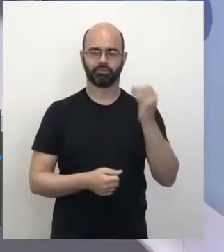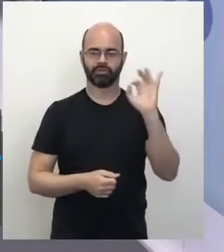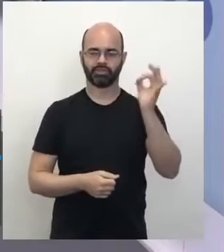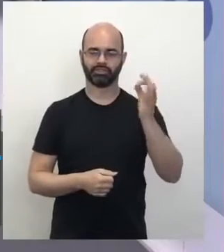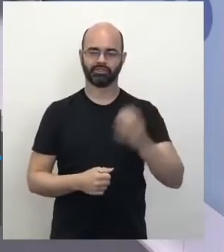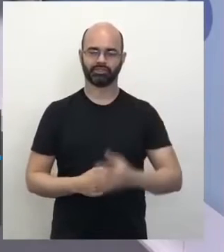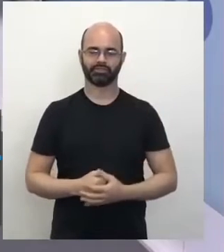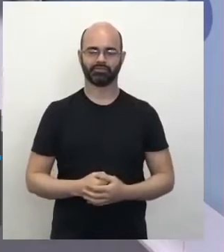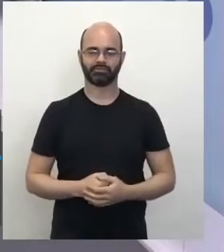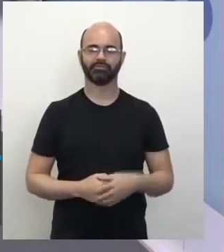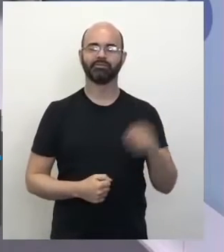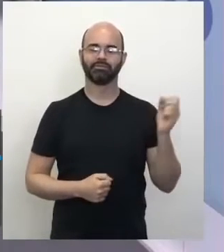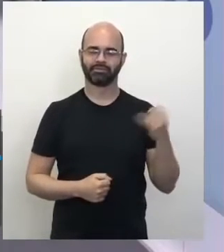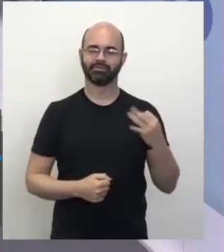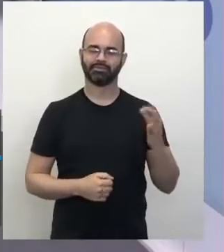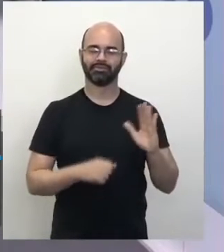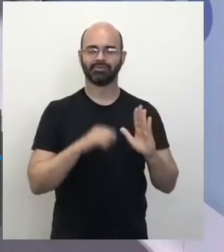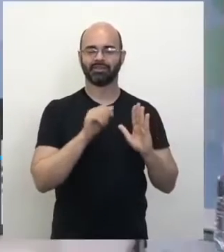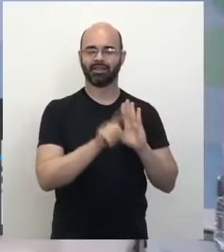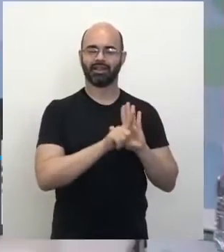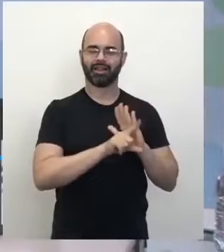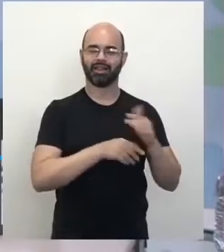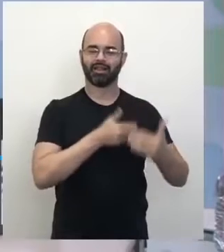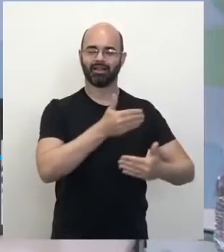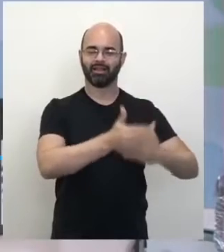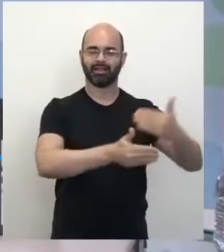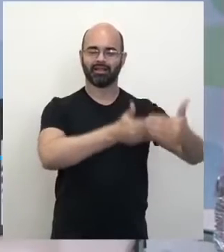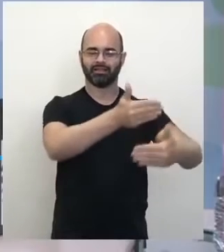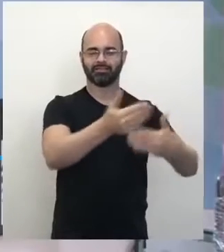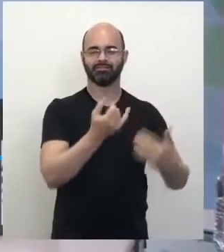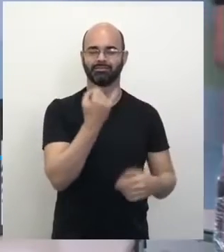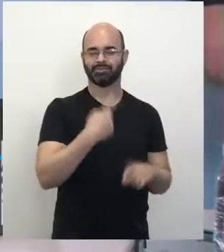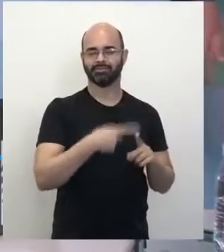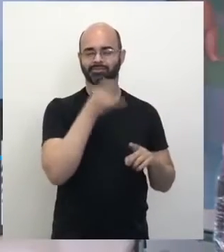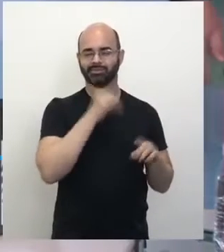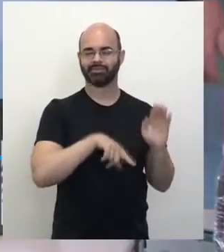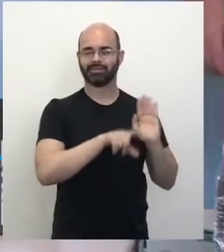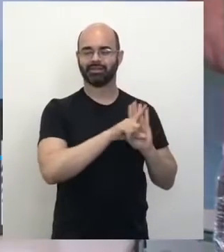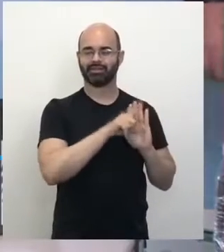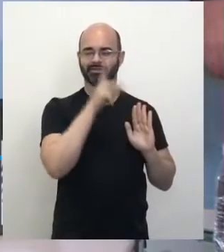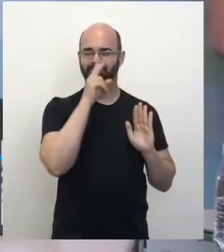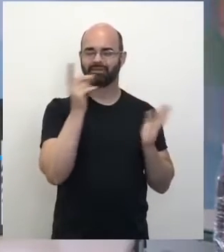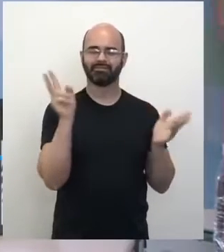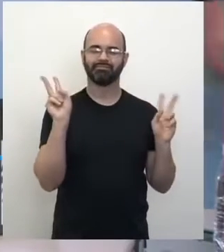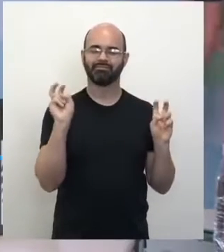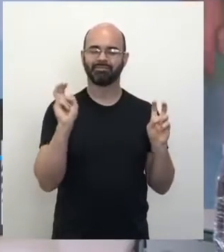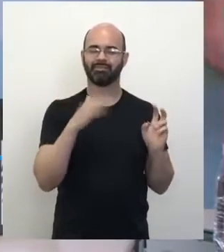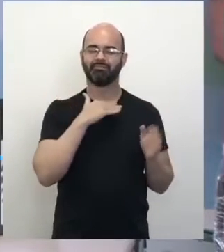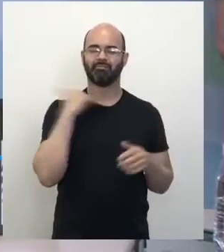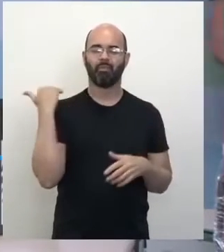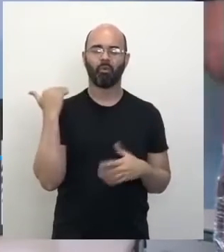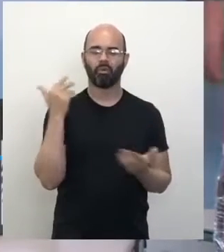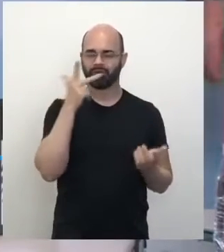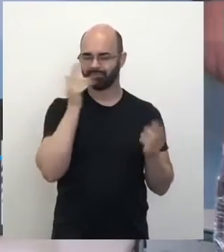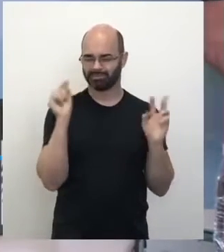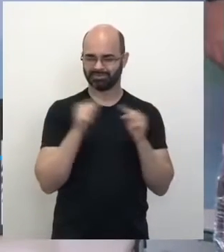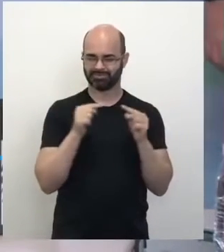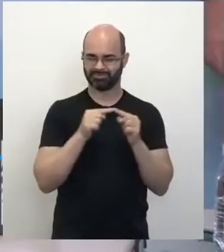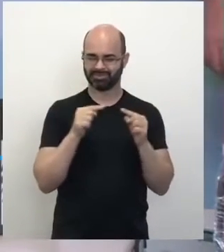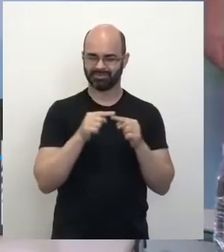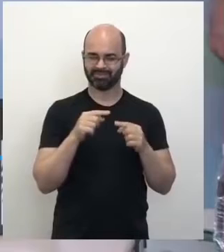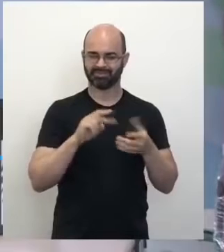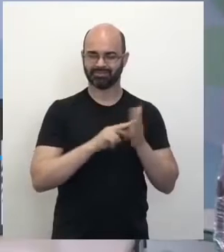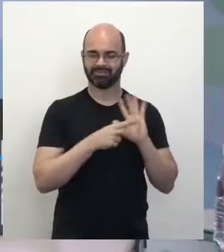morando. As leis precisam avançar, porque senão elas acabam se tornando uma letra morta. Porque ela é